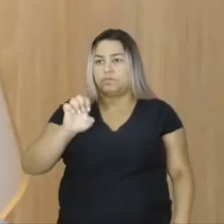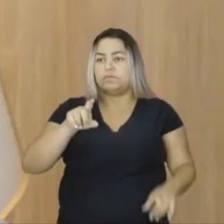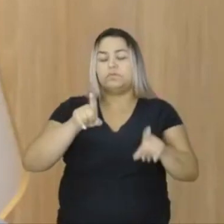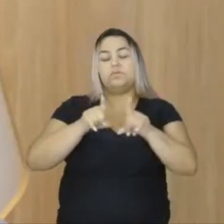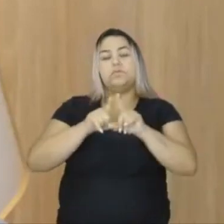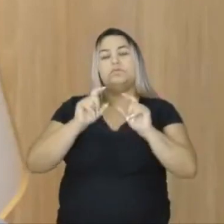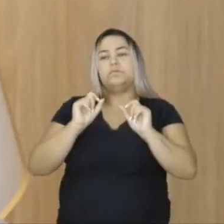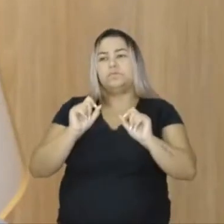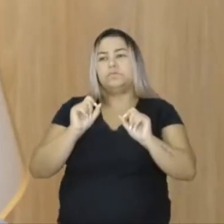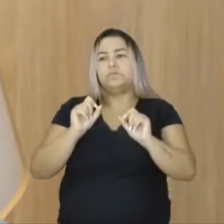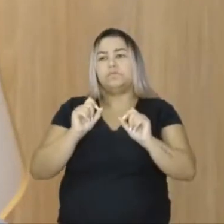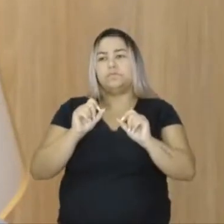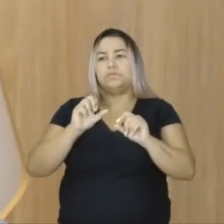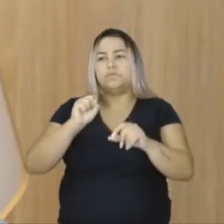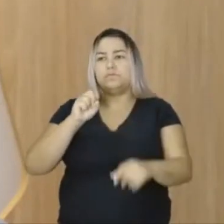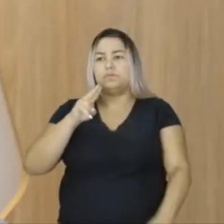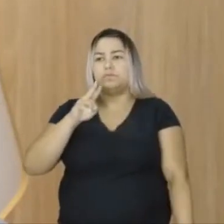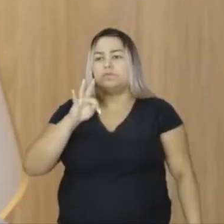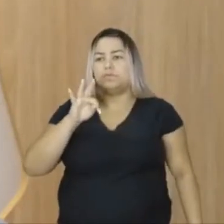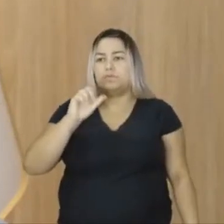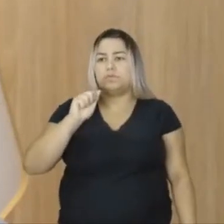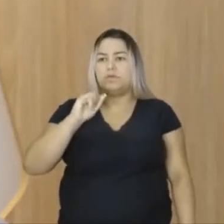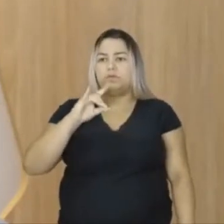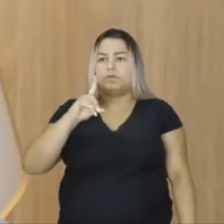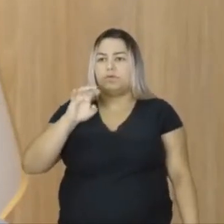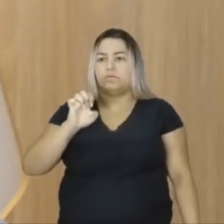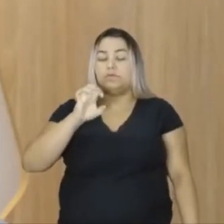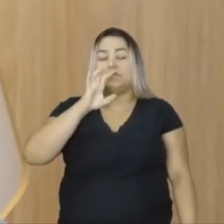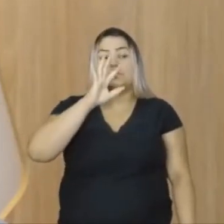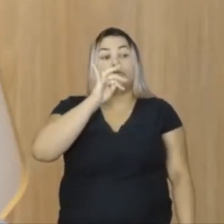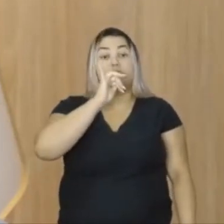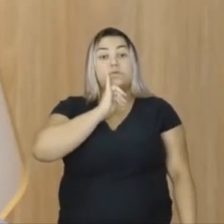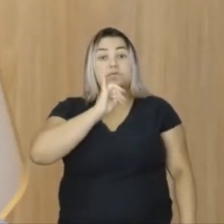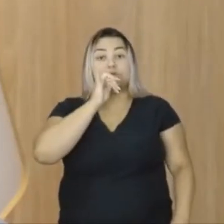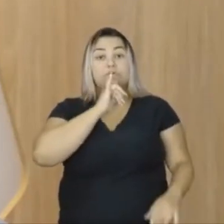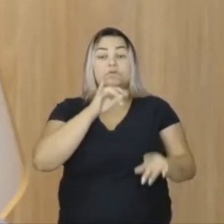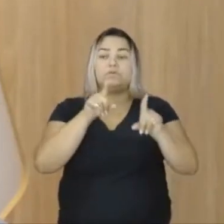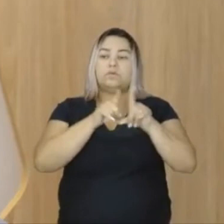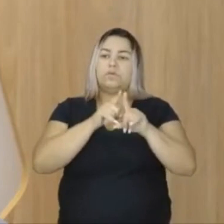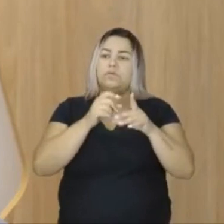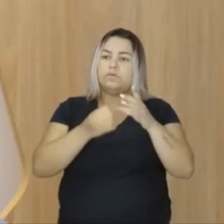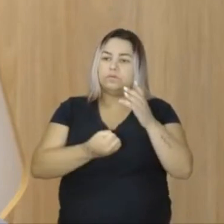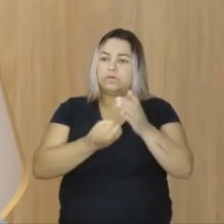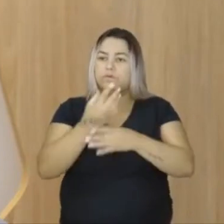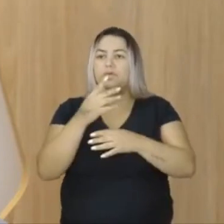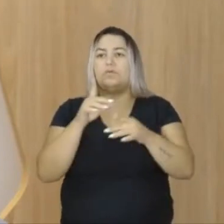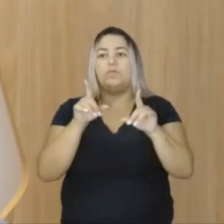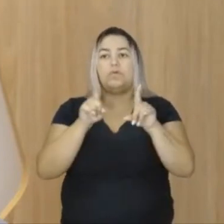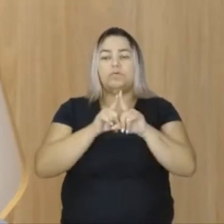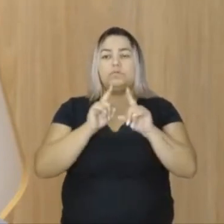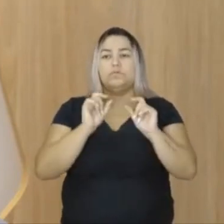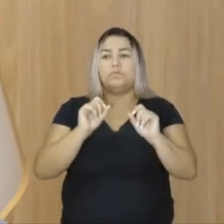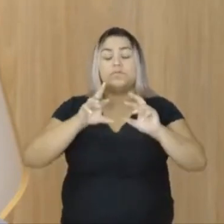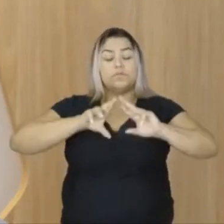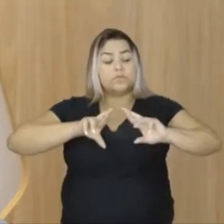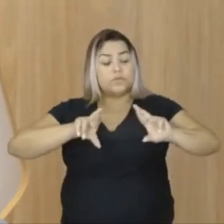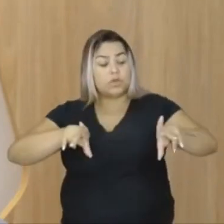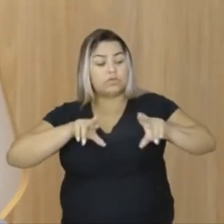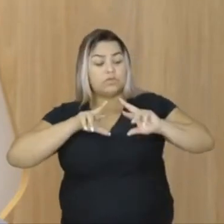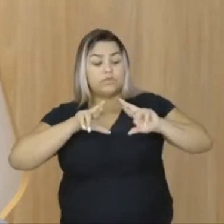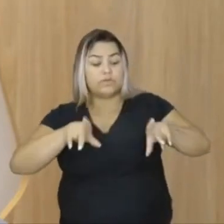buscou dar sustentabilidade. Por exemplo, nós criamos a lógica da